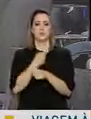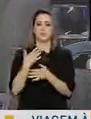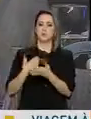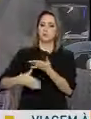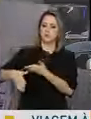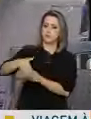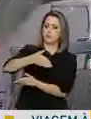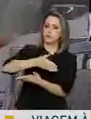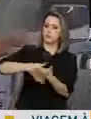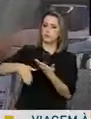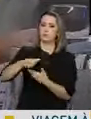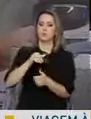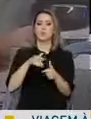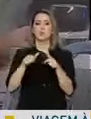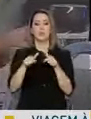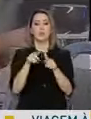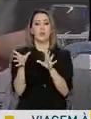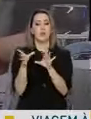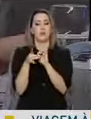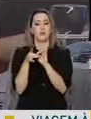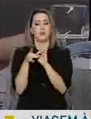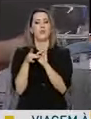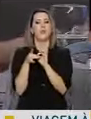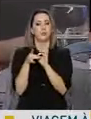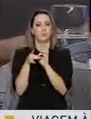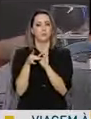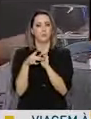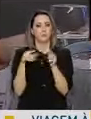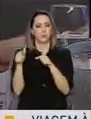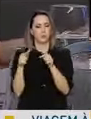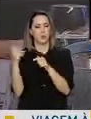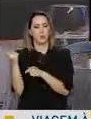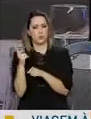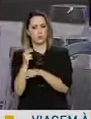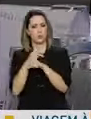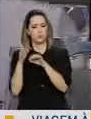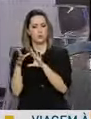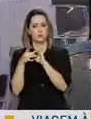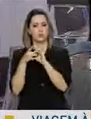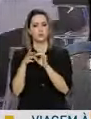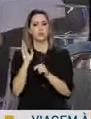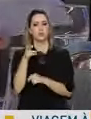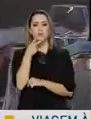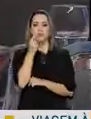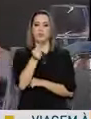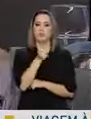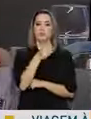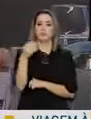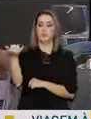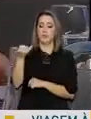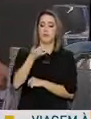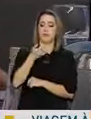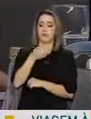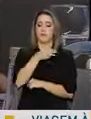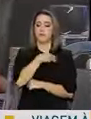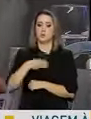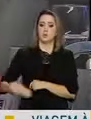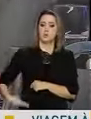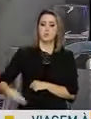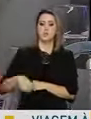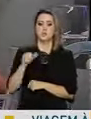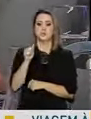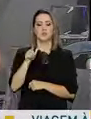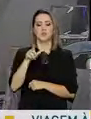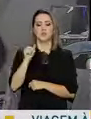trocar trabalhos conjuntos eu quero dizer foi informado pelo nosso menos dois jogadores que já escolhemos nos